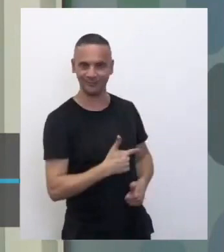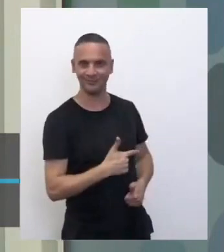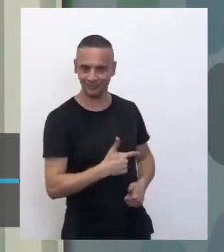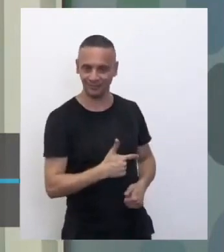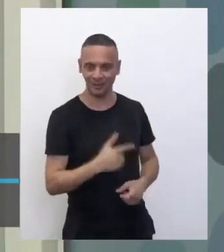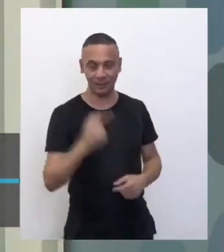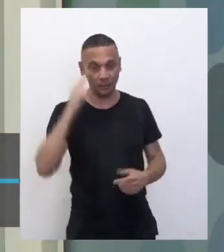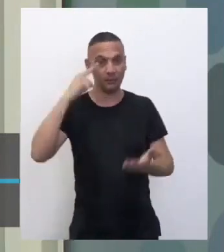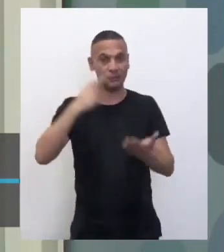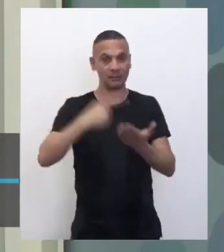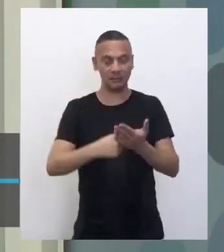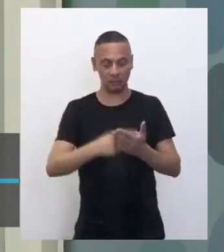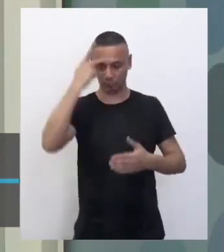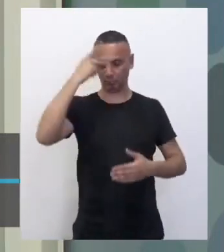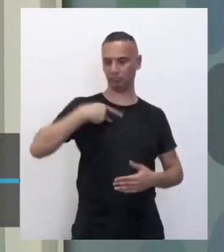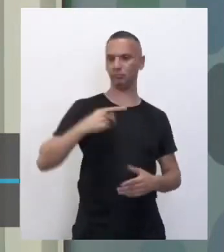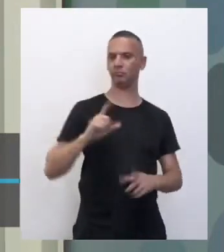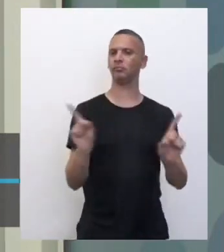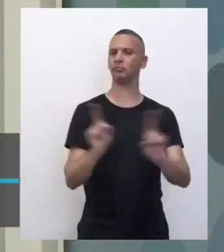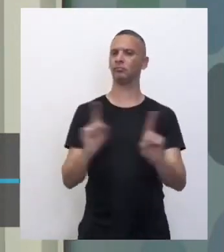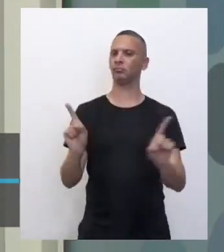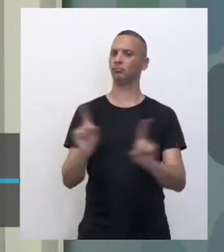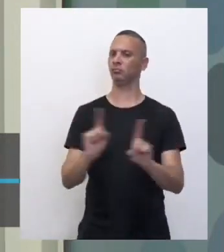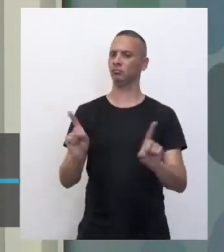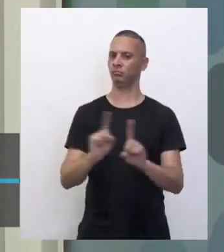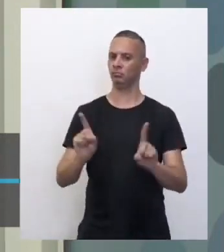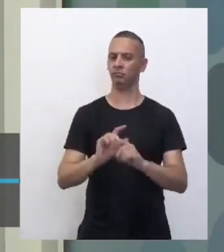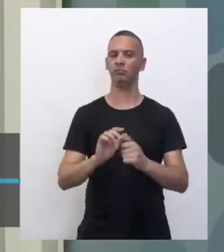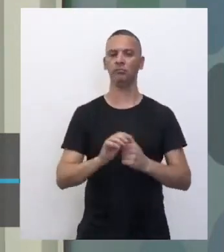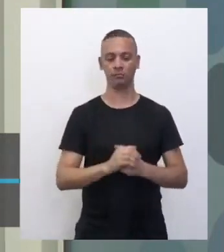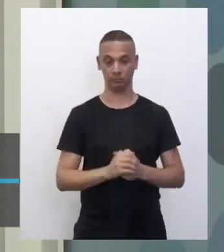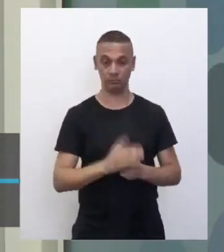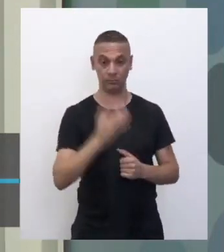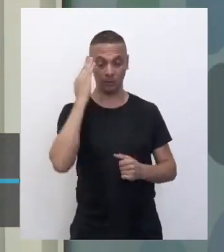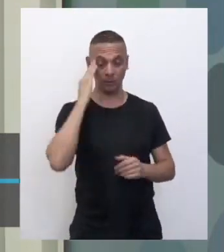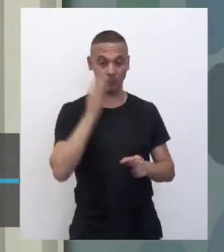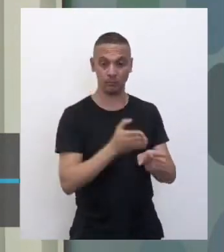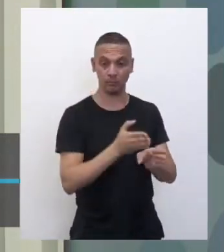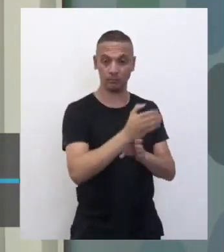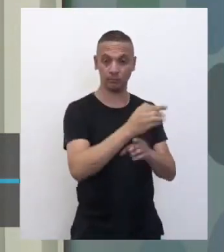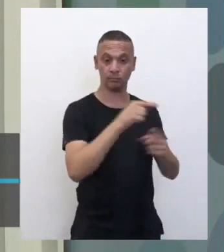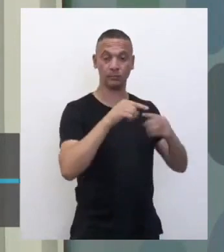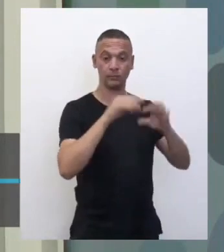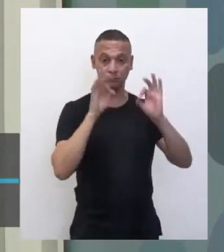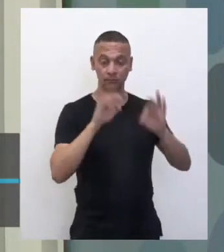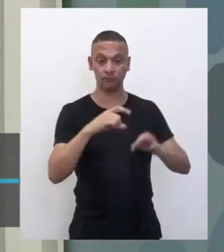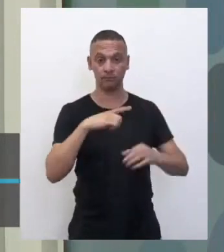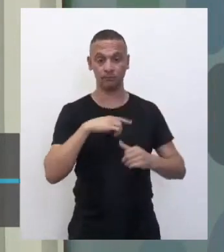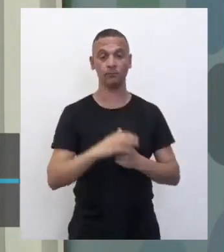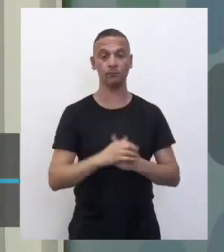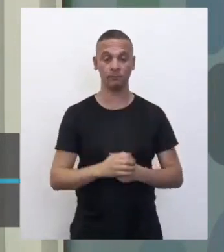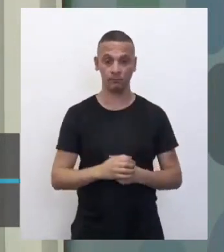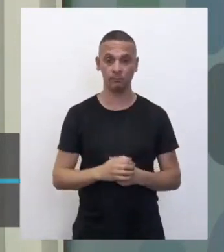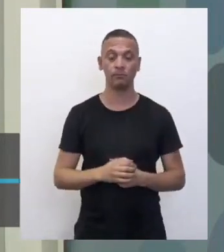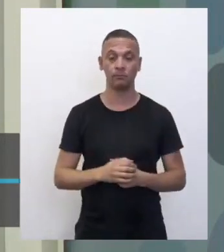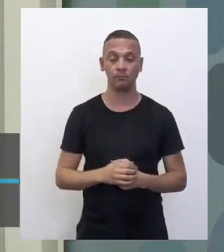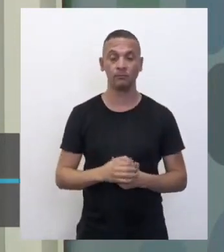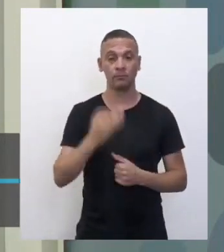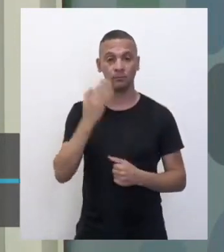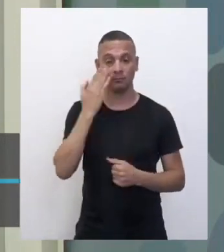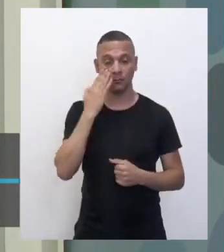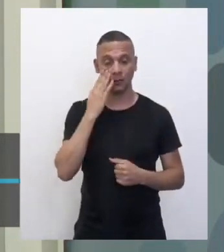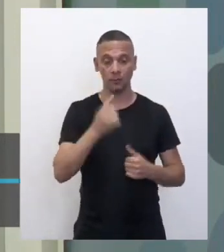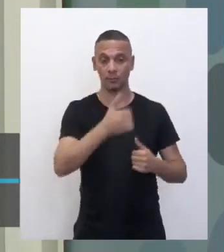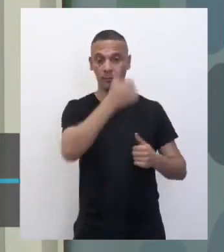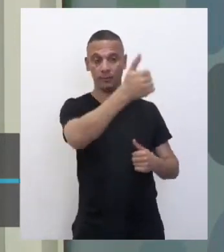nenhuma decisão que seja egoísta. Porque isso contraria os meus princípios. Ou o oposto. Eu sempre me coloco em primeiro